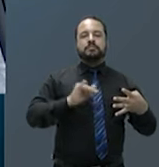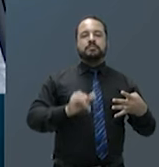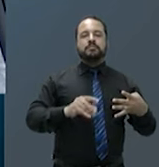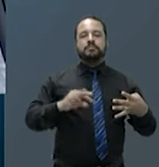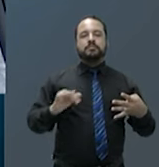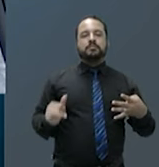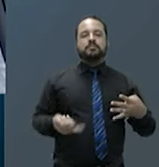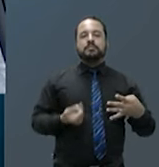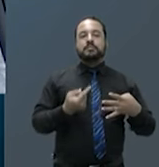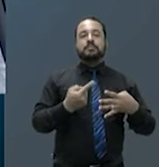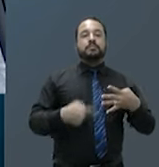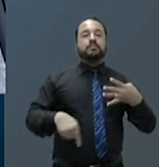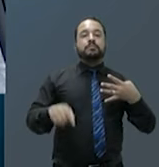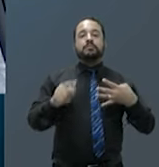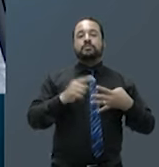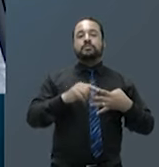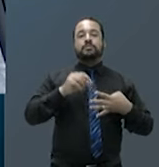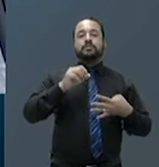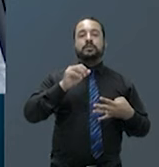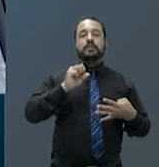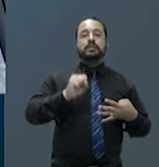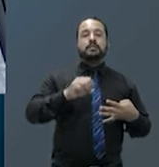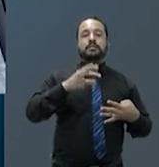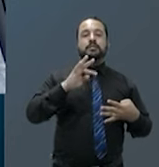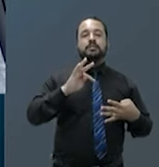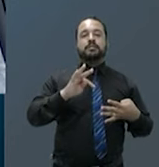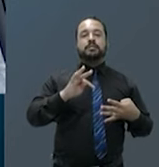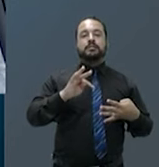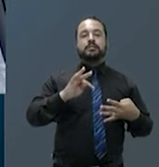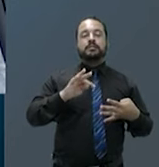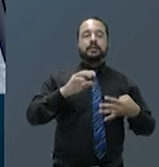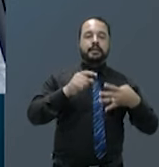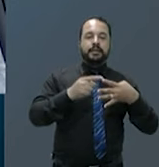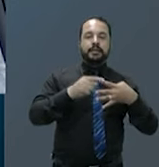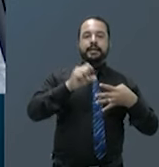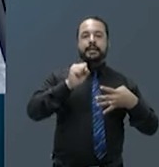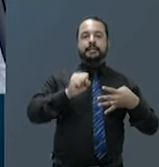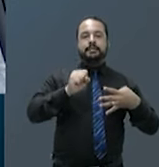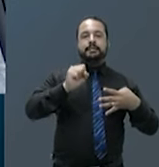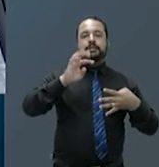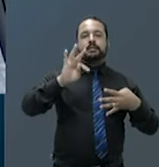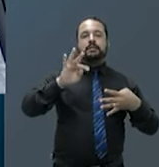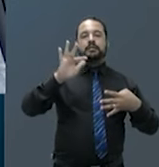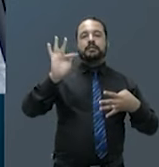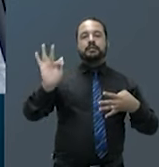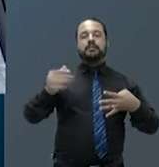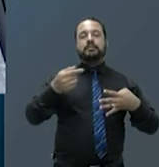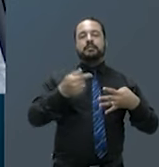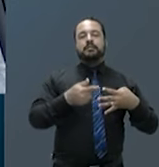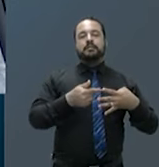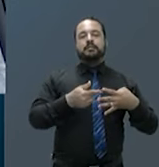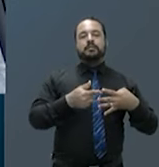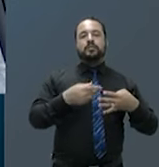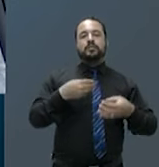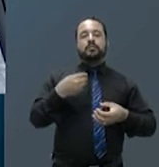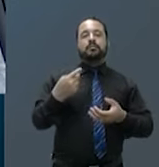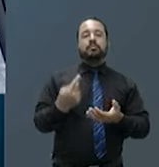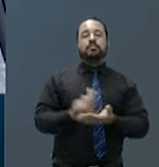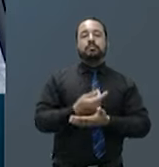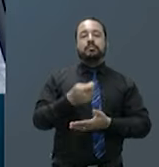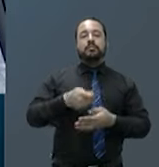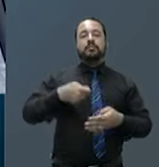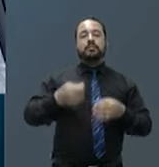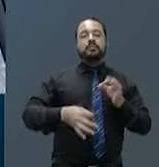o STF pode dizer o que deve ocorrer. Não podemos nós, no